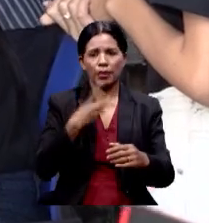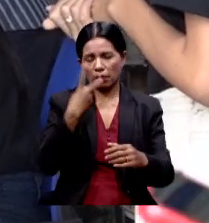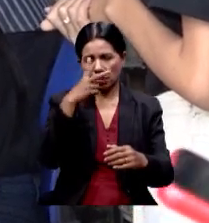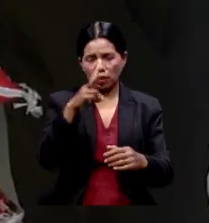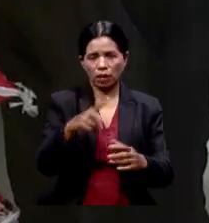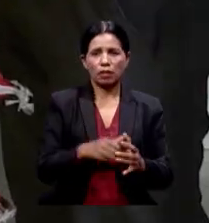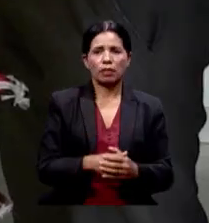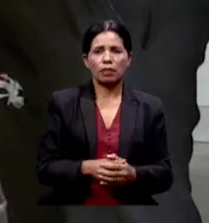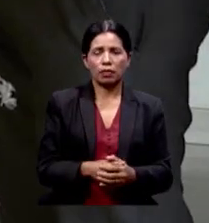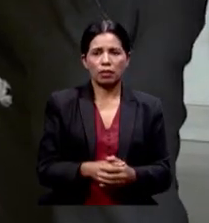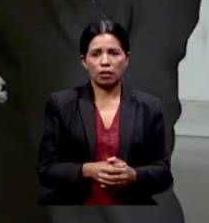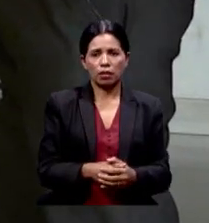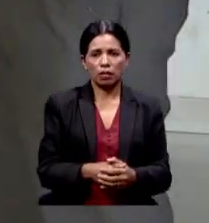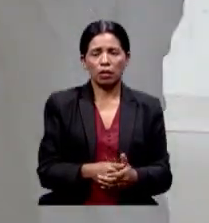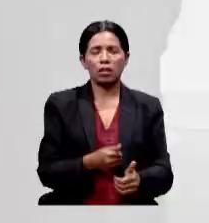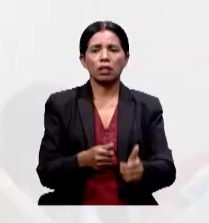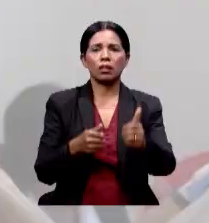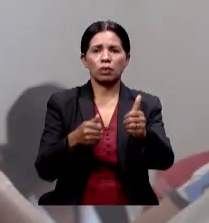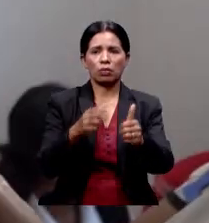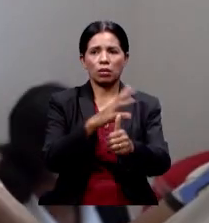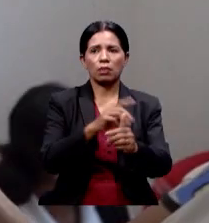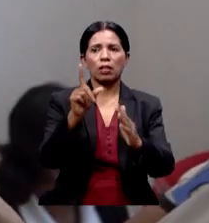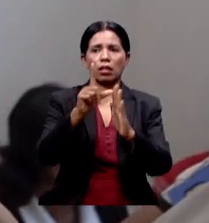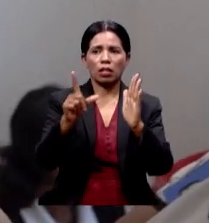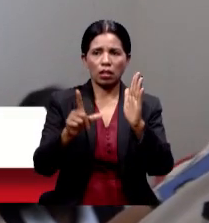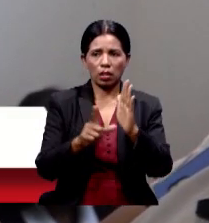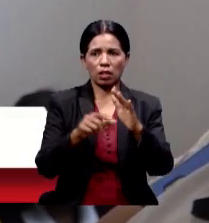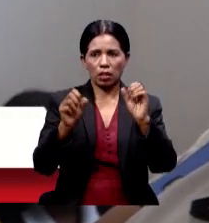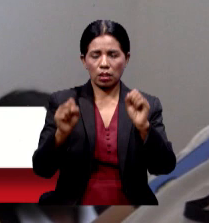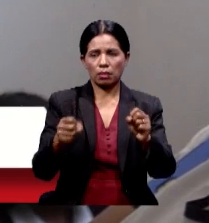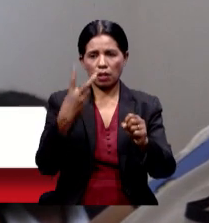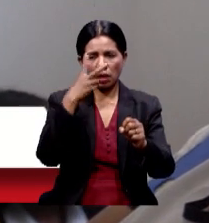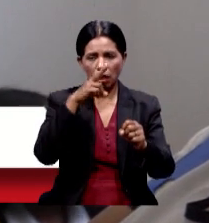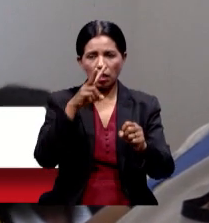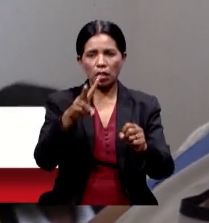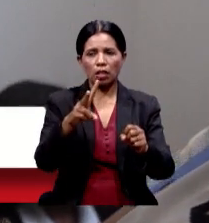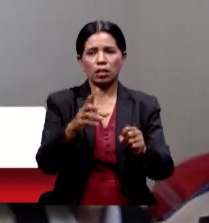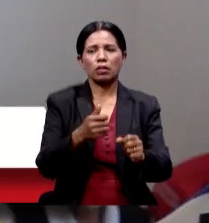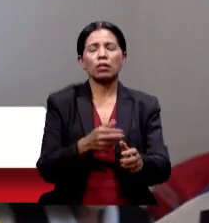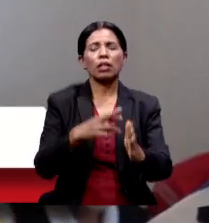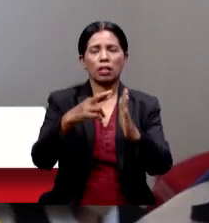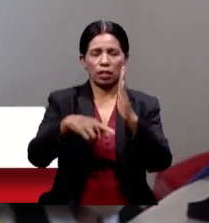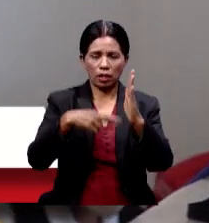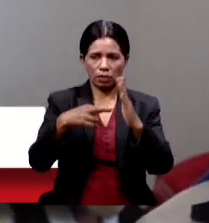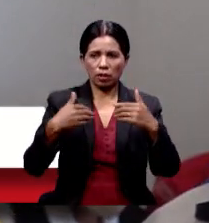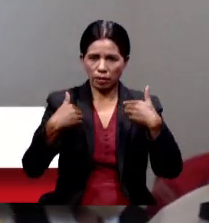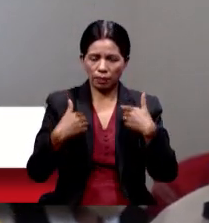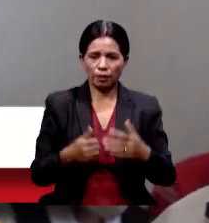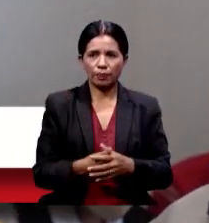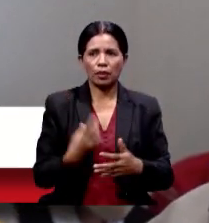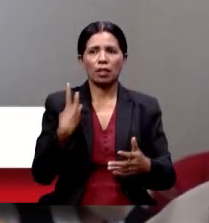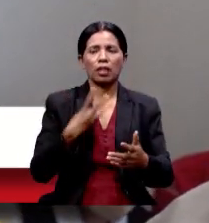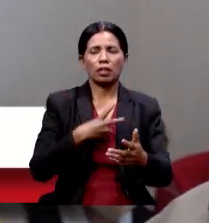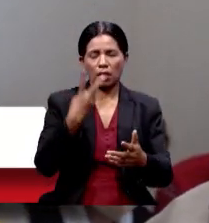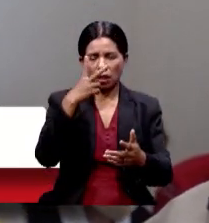de medidas para a base para leis para atuar a calo intervenção, né? Tuir regras de maquia. Isso é a garantia de